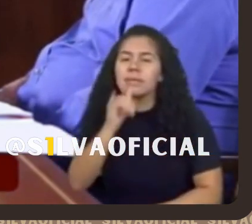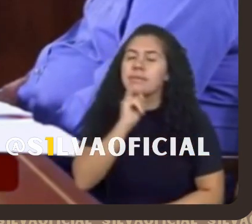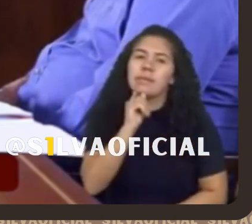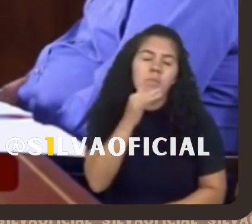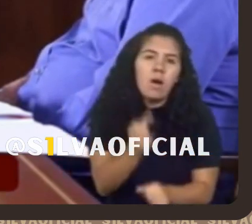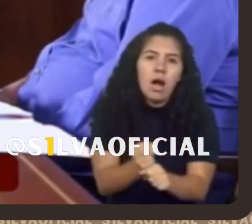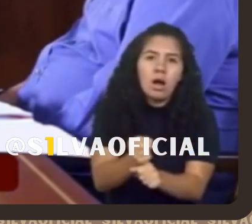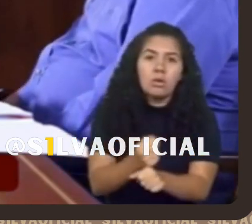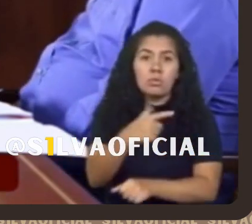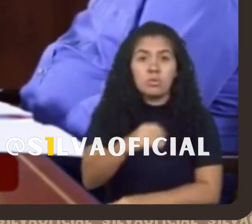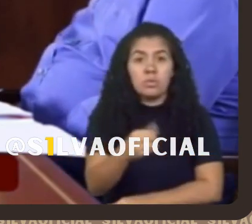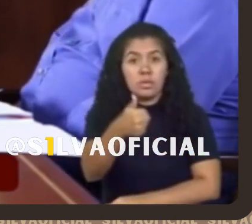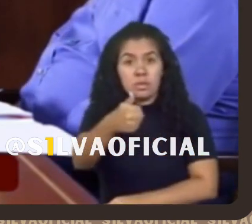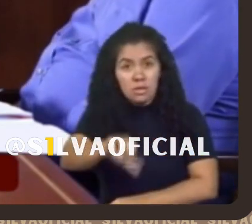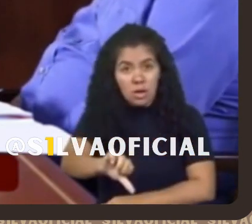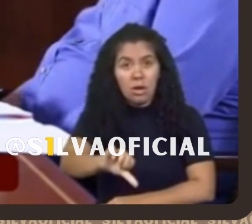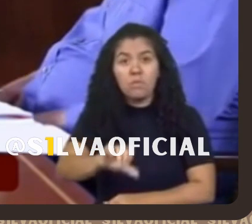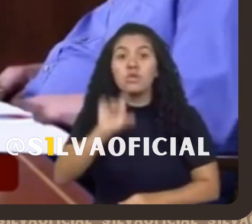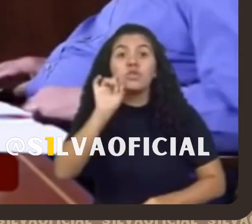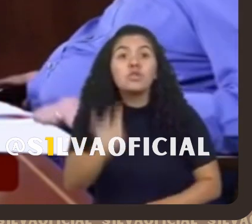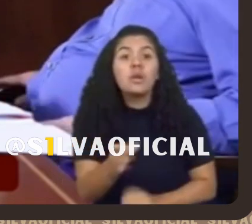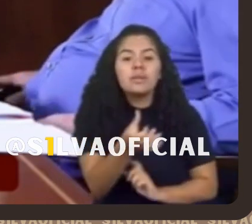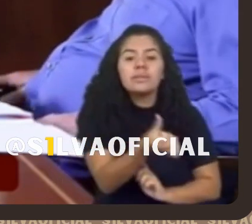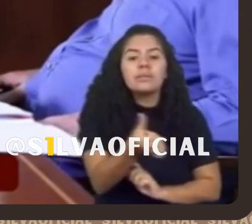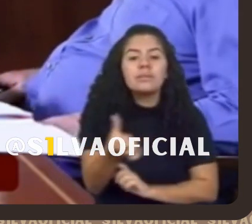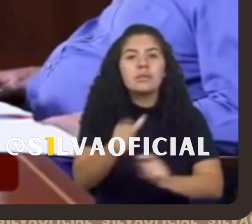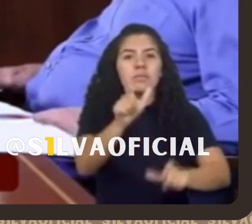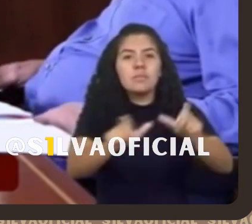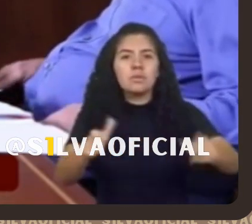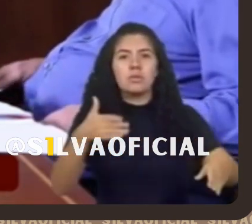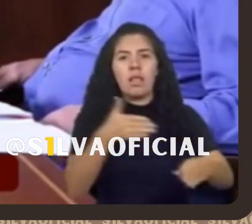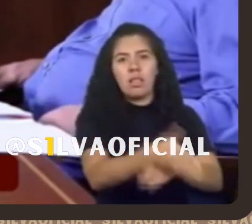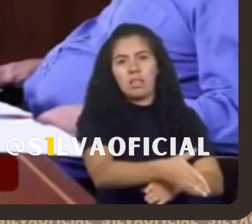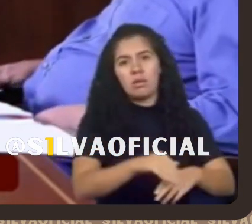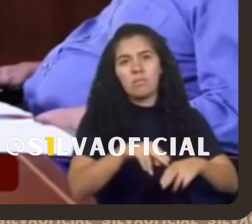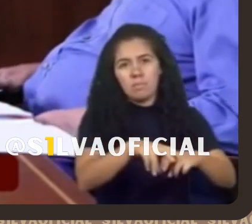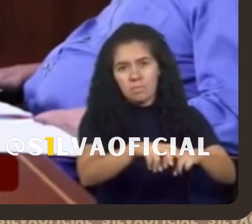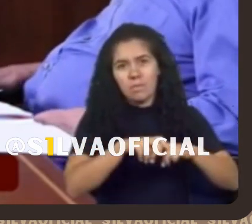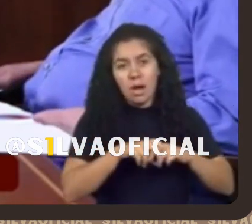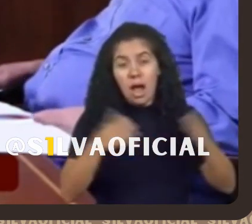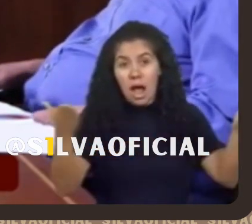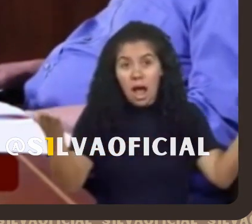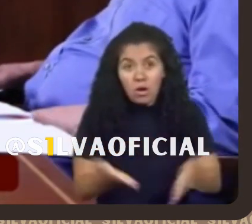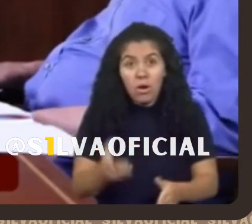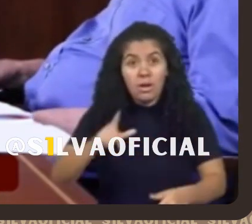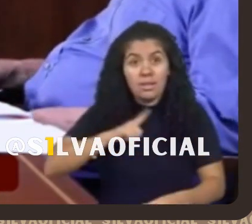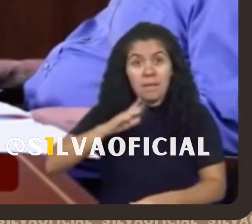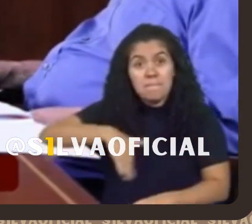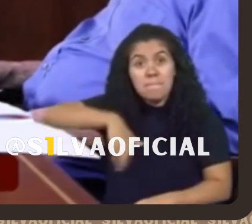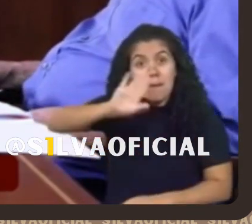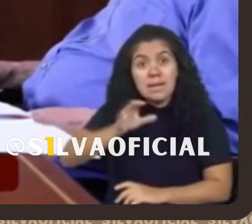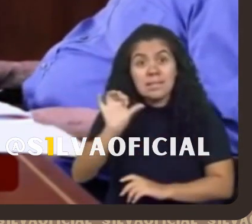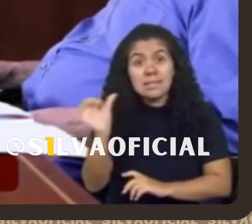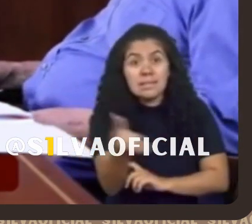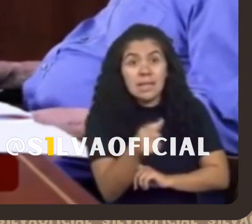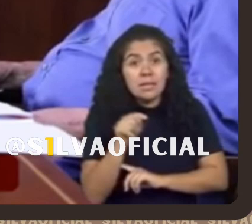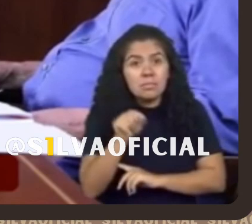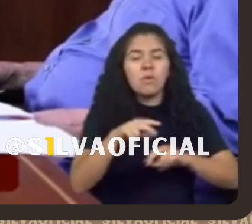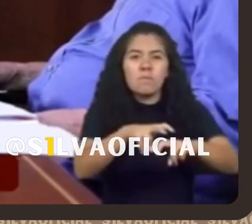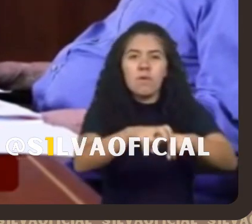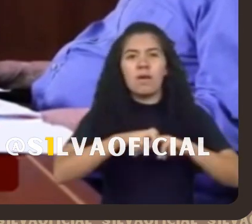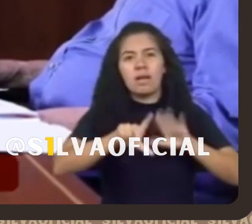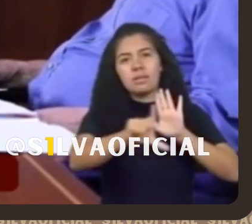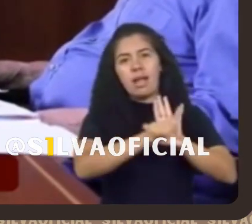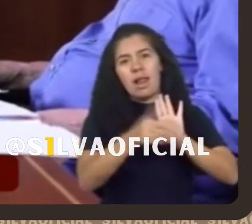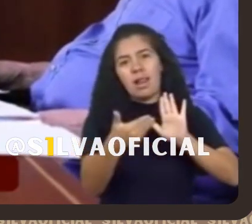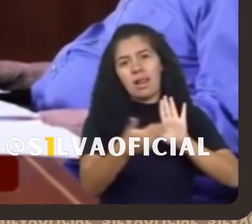apenas 66 pessoas caramba na lei na pela entrou mais de 6.000 pessoas por conta da lei de Codo Que diferença então agora